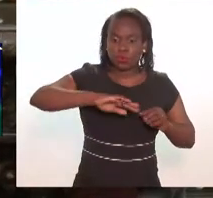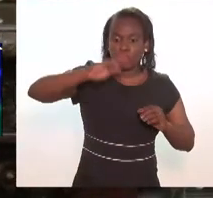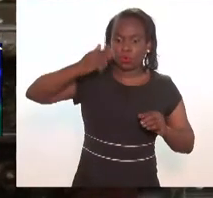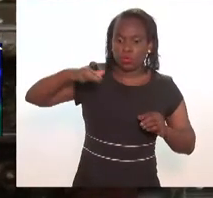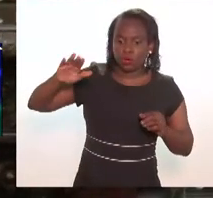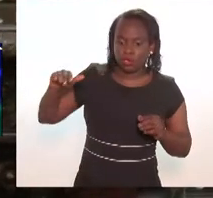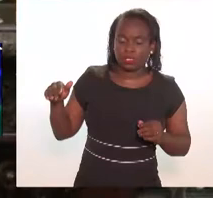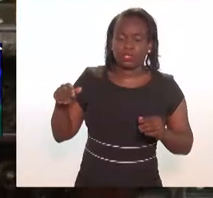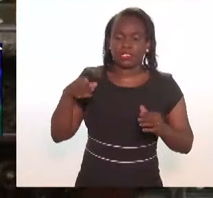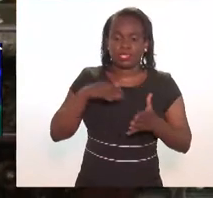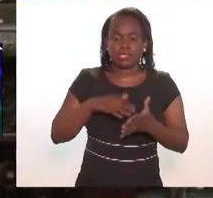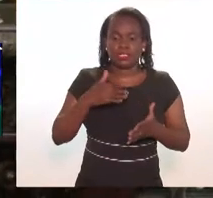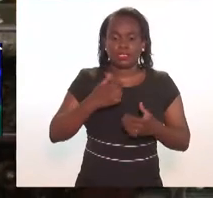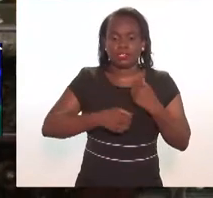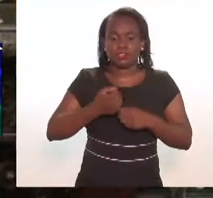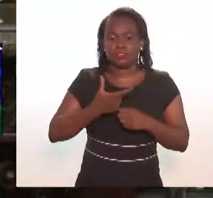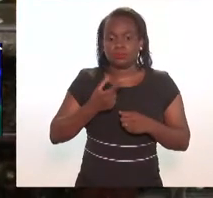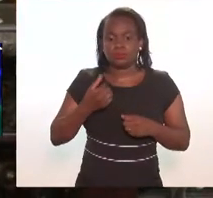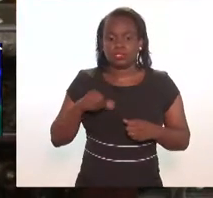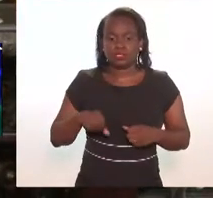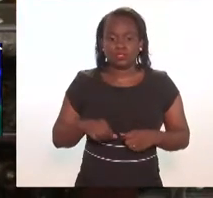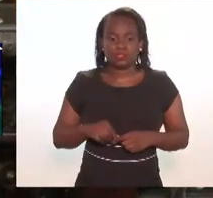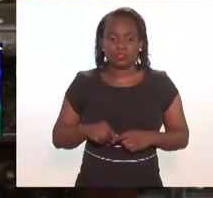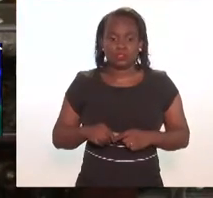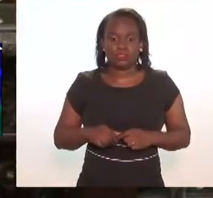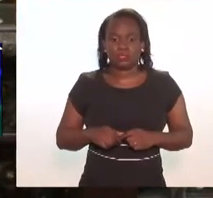2019. Presidente, cremaleira.